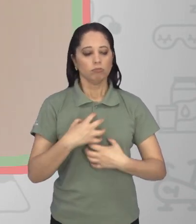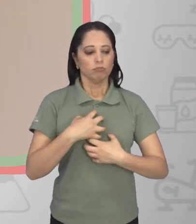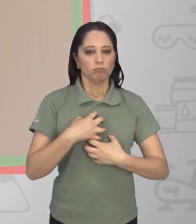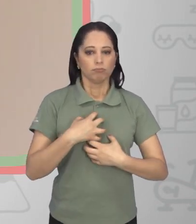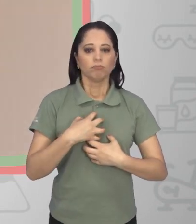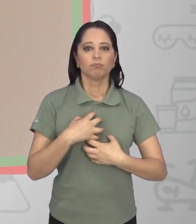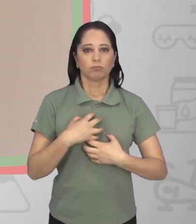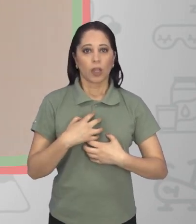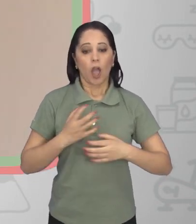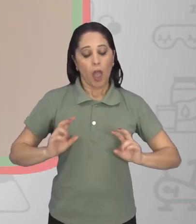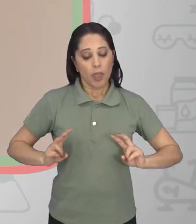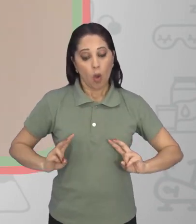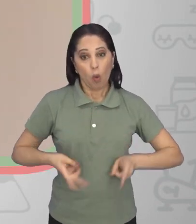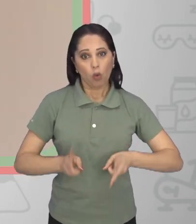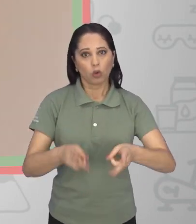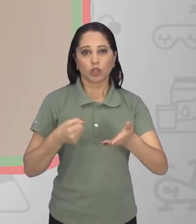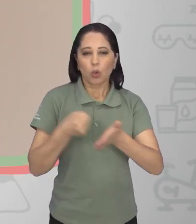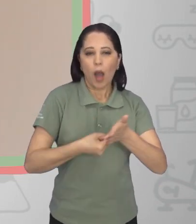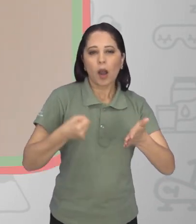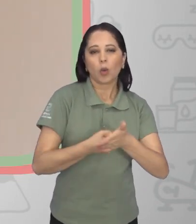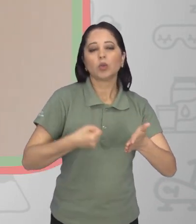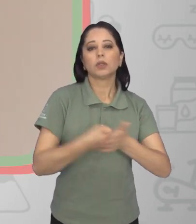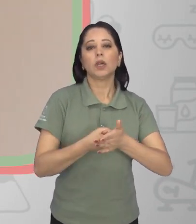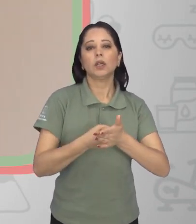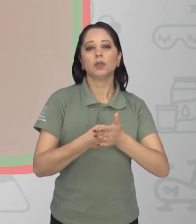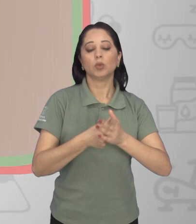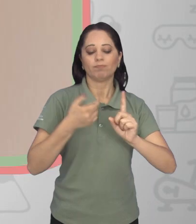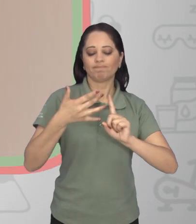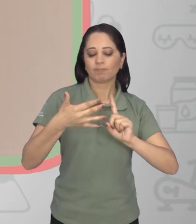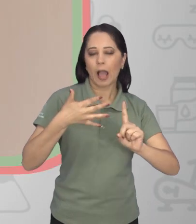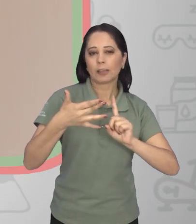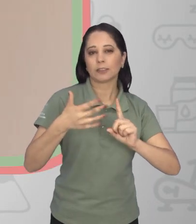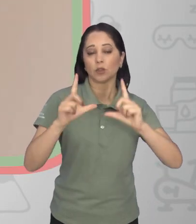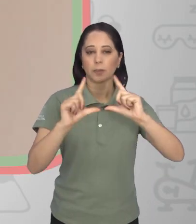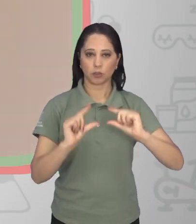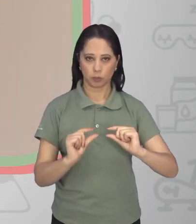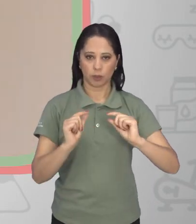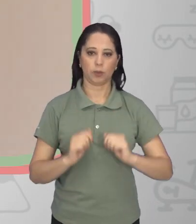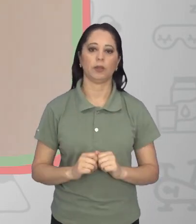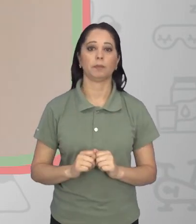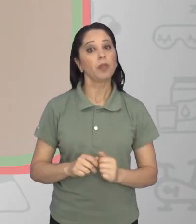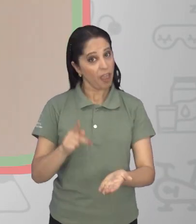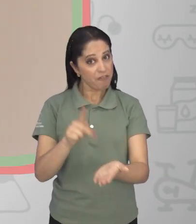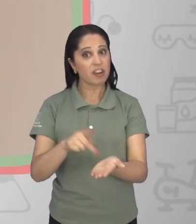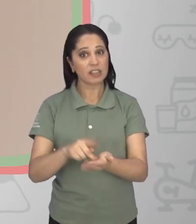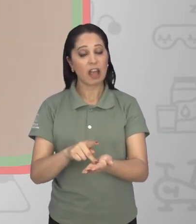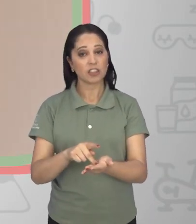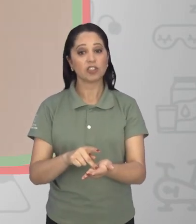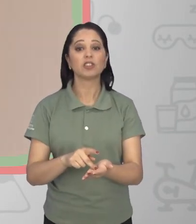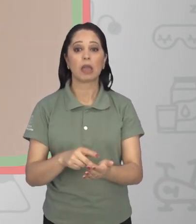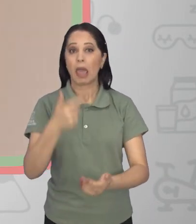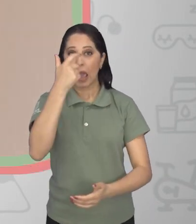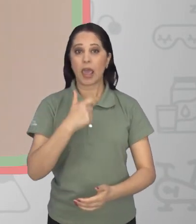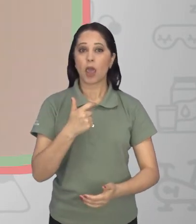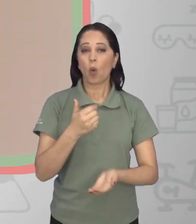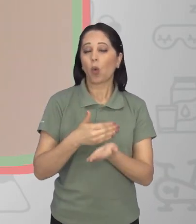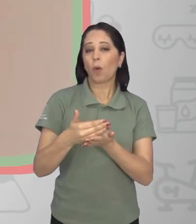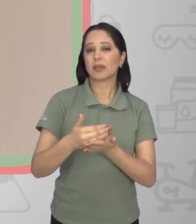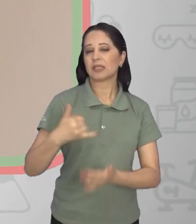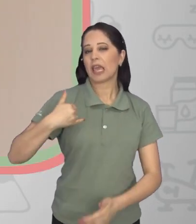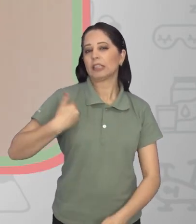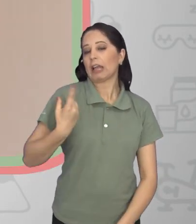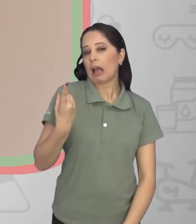bons exemplos e uma motivação, uma inspiração para continuar lutando contra a síndrome. E